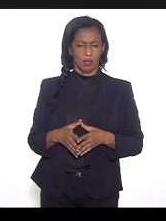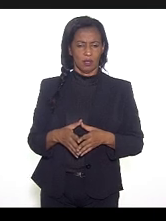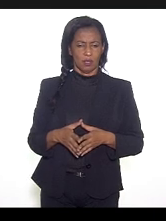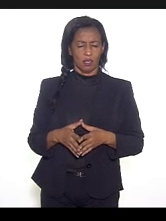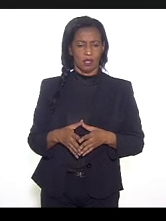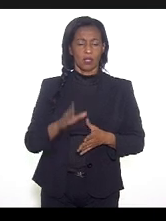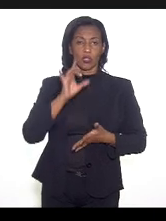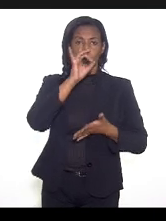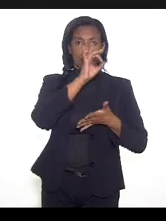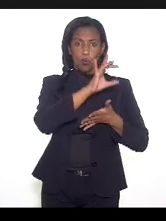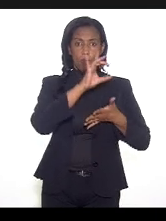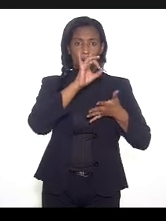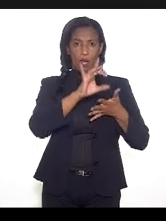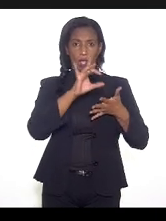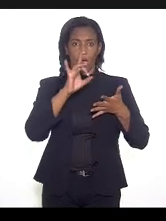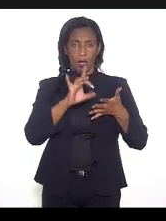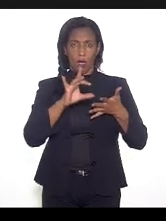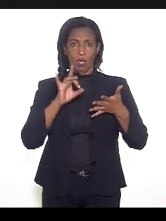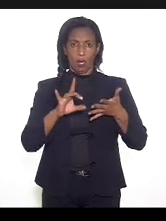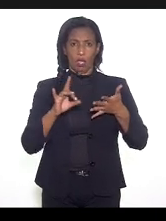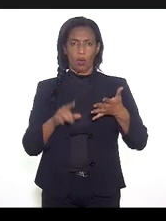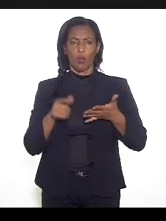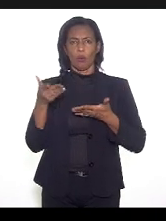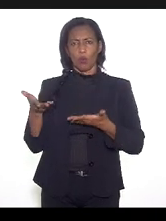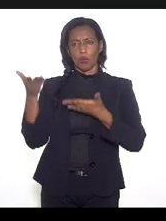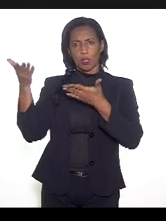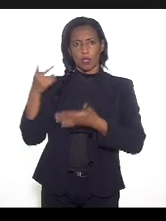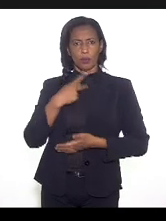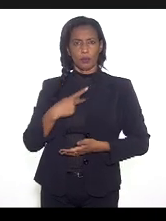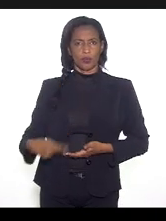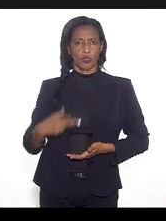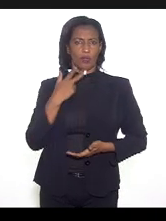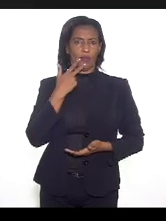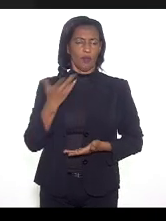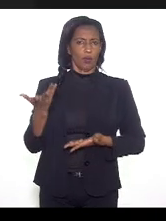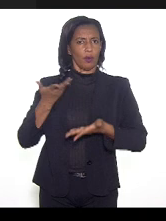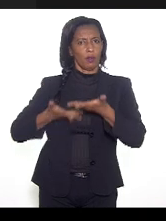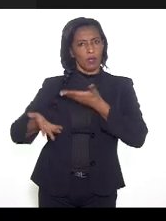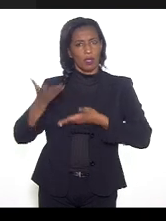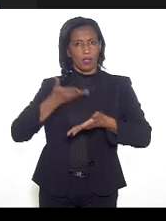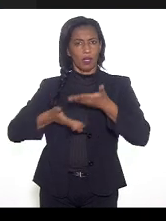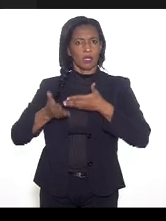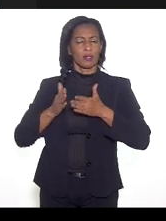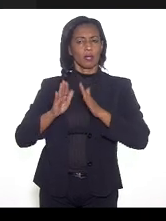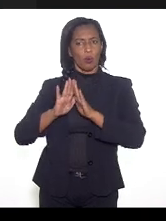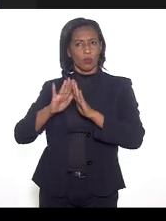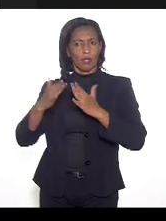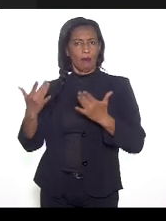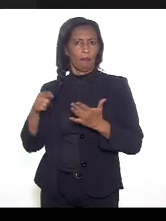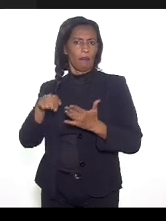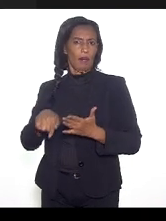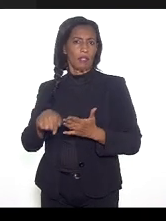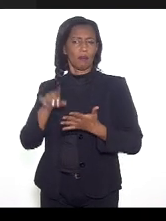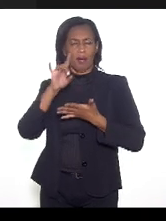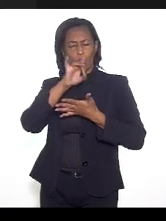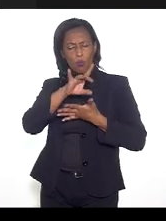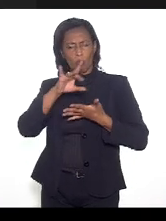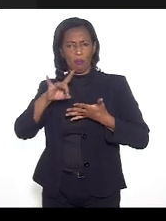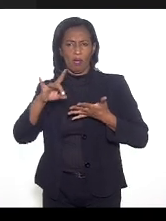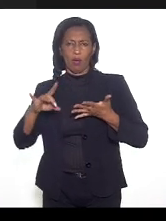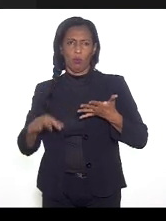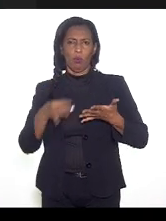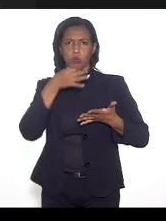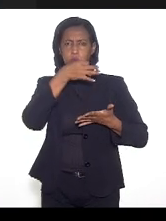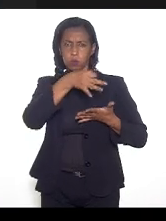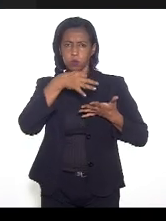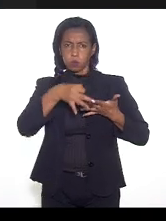uma, né, além do apanhado que a Vossa Excelência já citou em relação ao que está em aberto, mas uma a uma as questões que